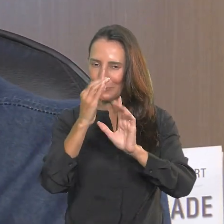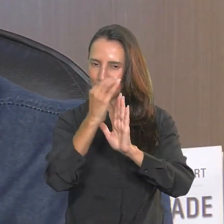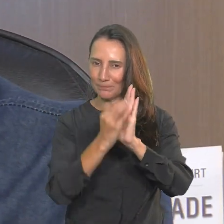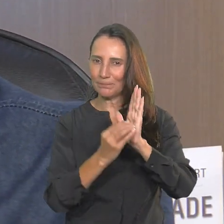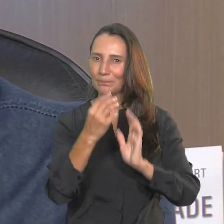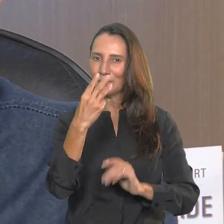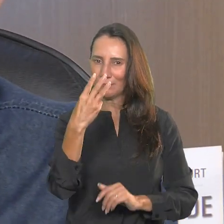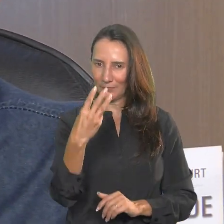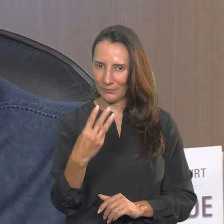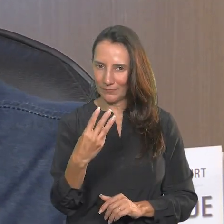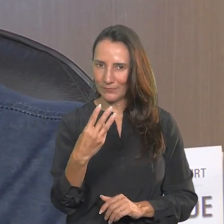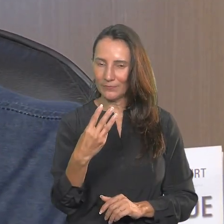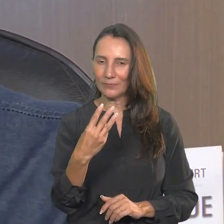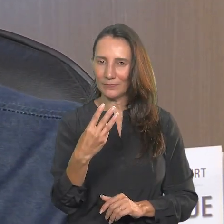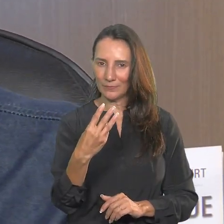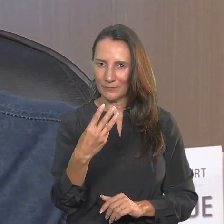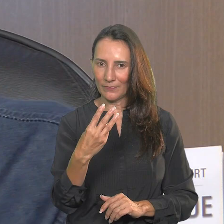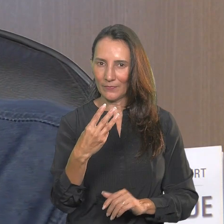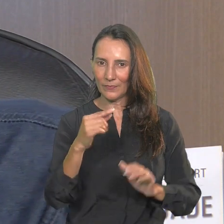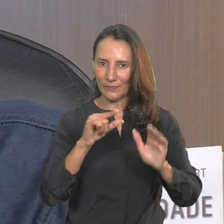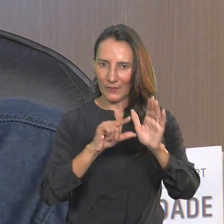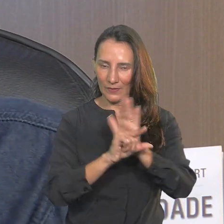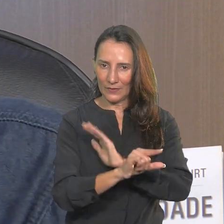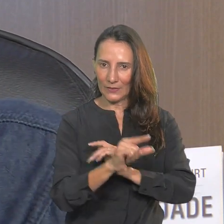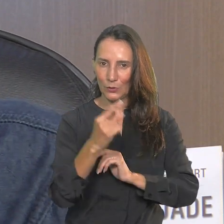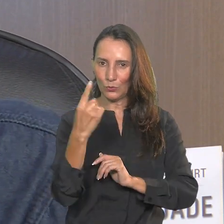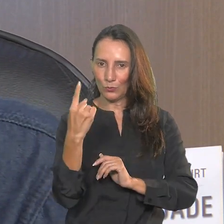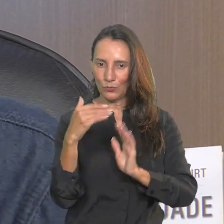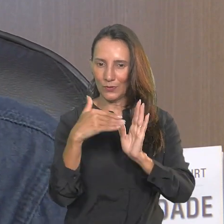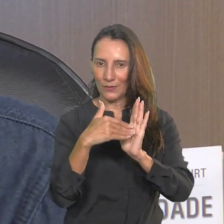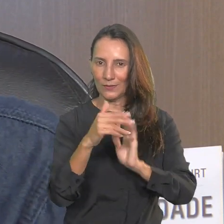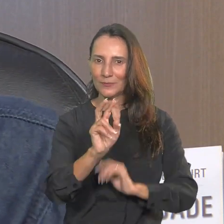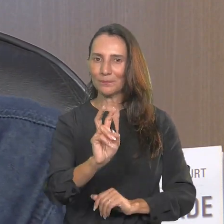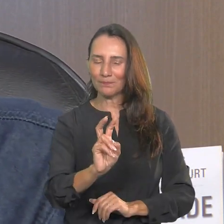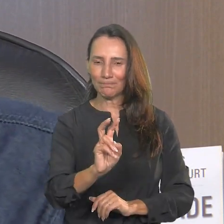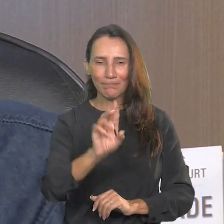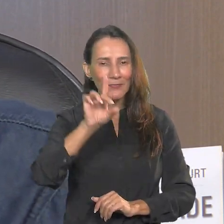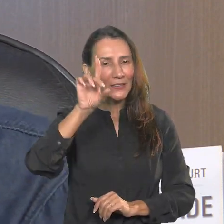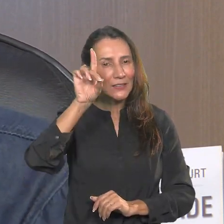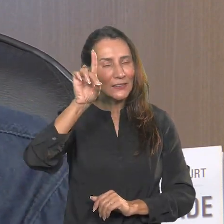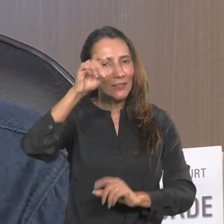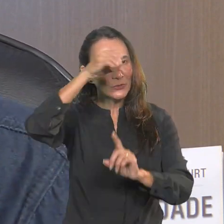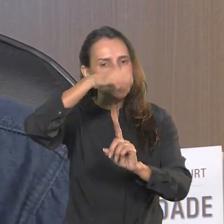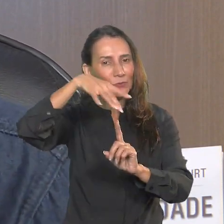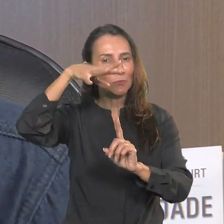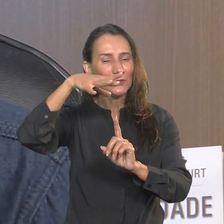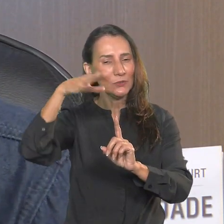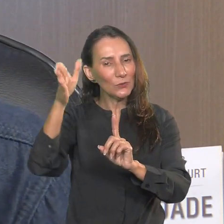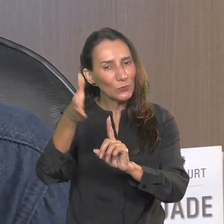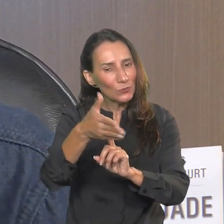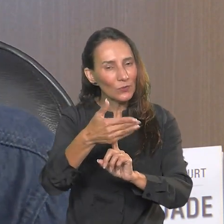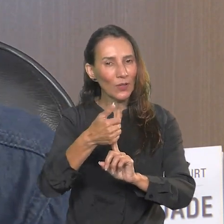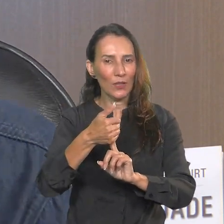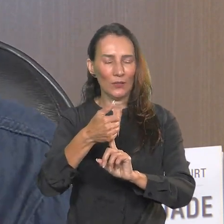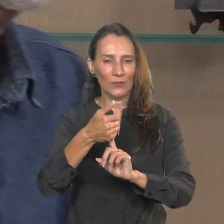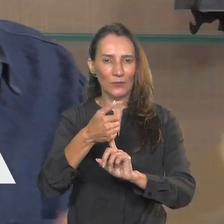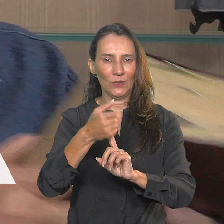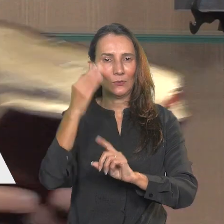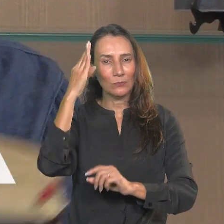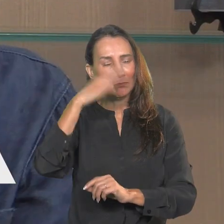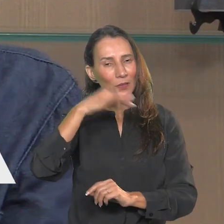Timóteo, capítulo 3, versículos de 1 a 5. Que Deus te ilumine, Deus te guarde, Deus te